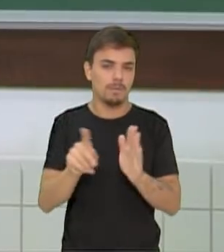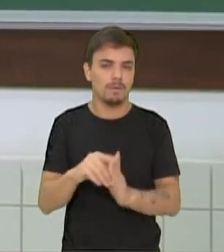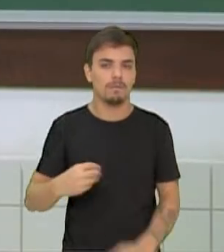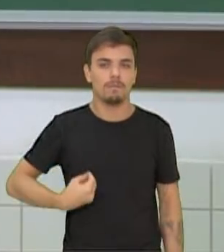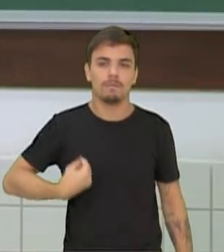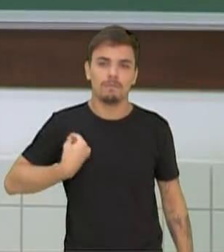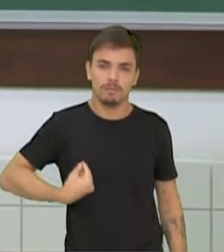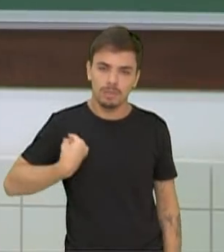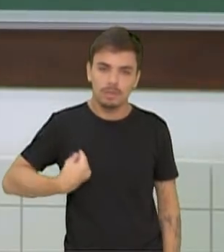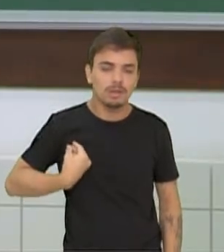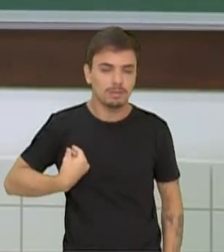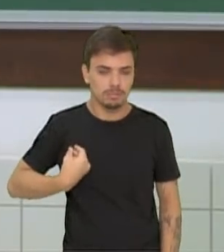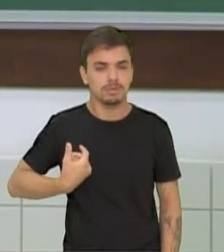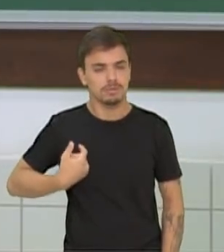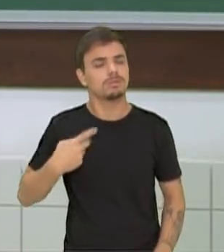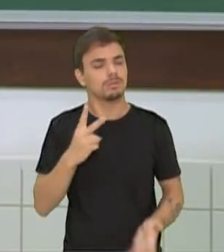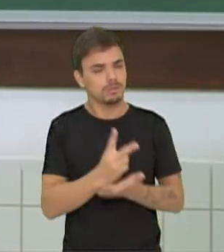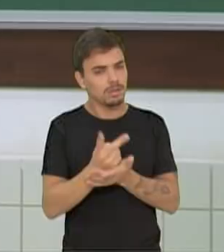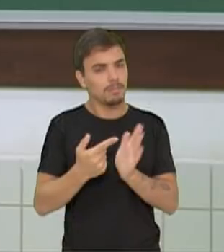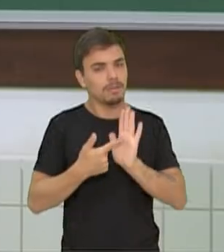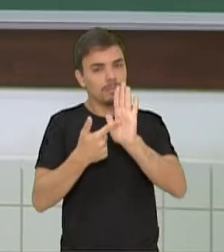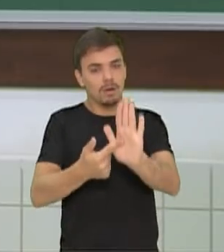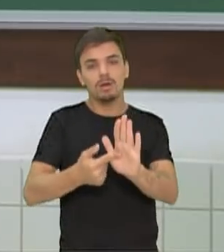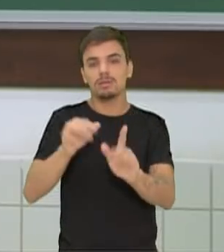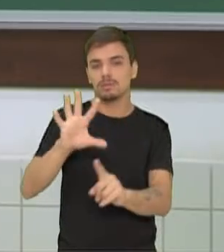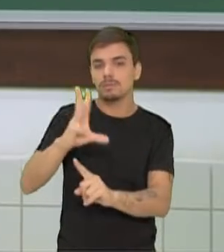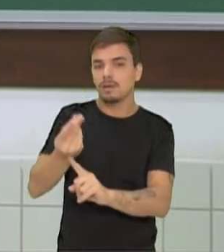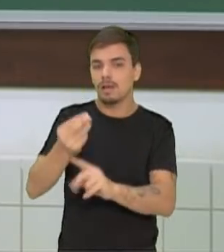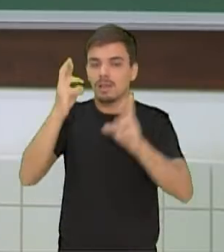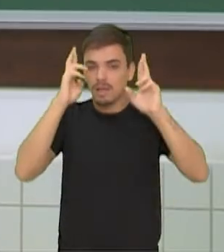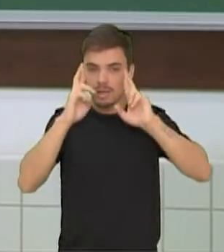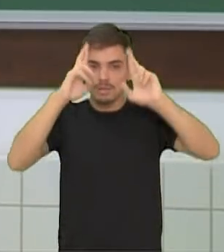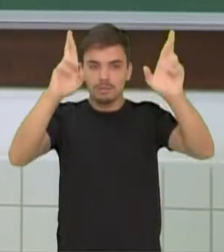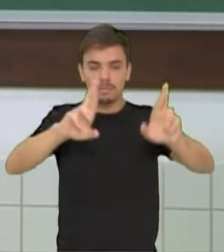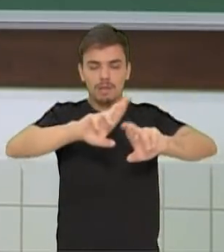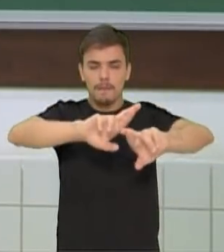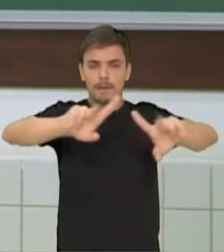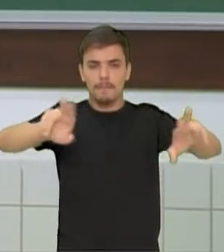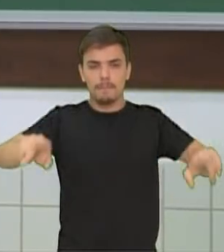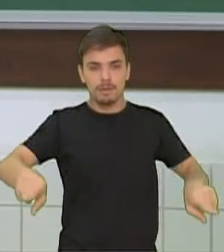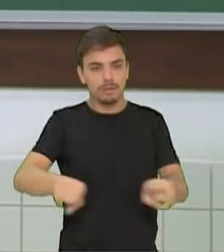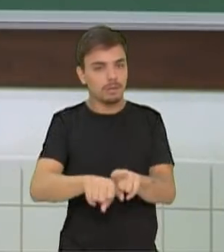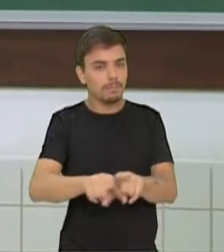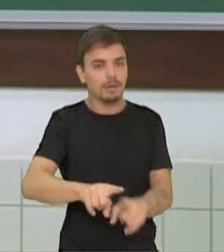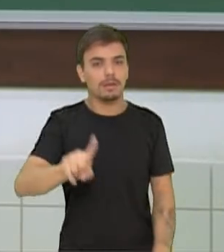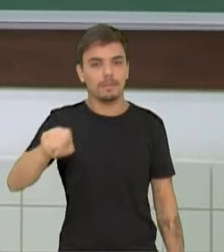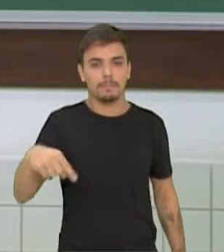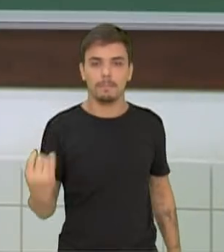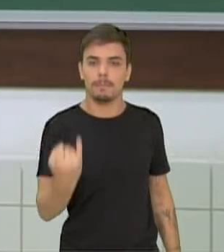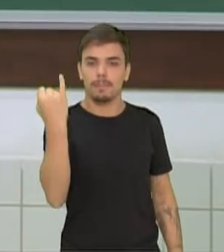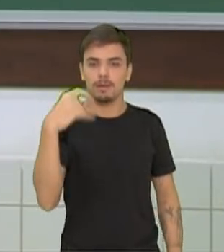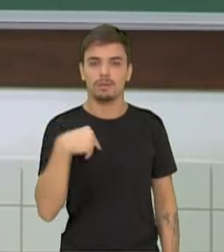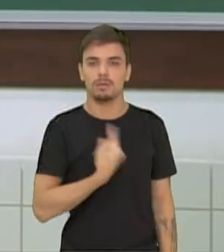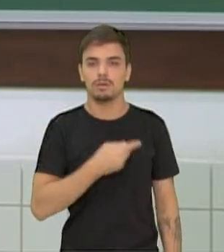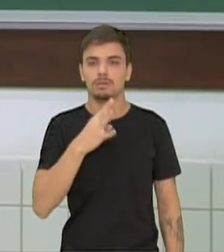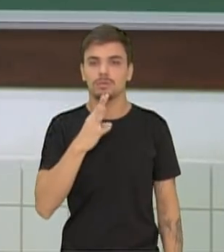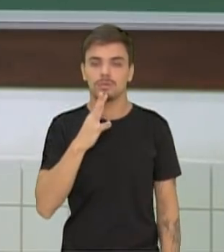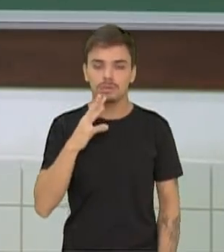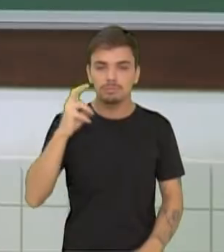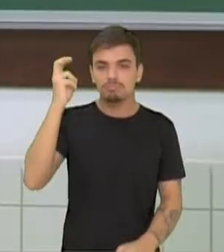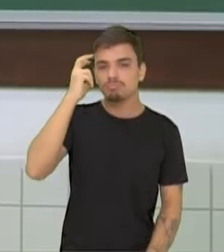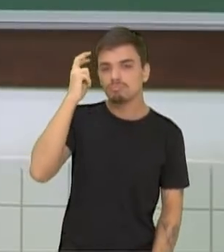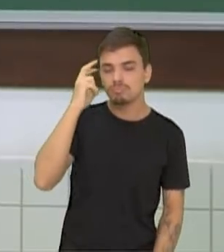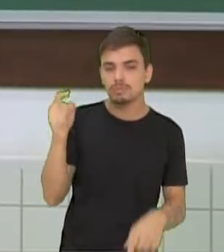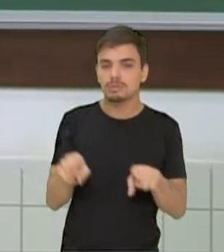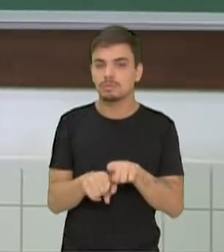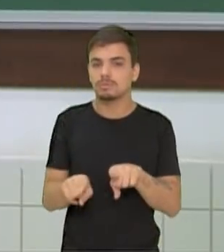sempre enfatizando nas nossas aulas de arte, o respeito à diversidade e a importância também da gente conhecer